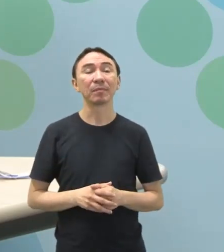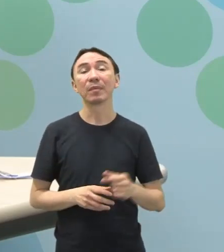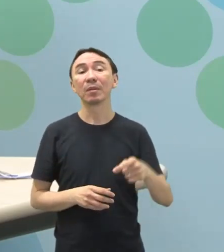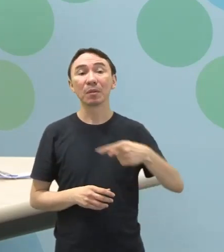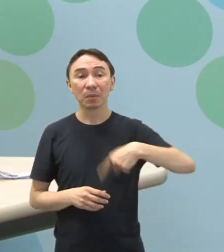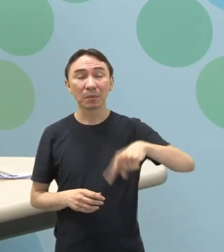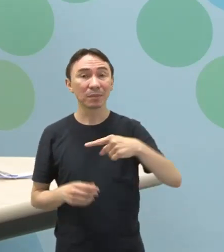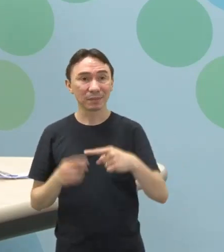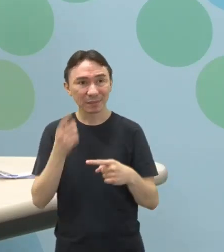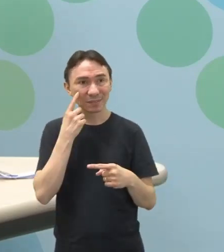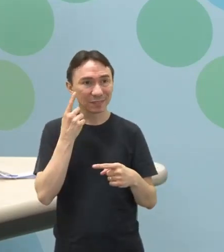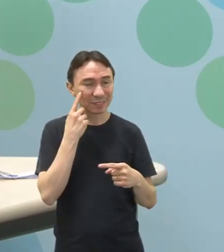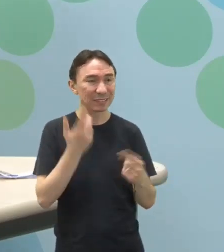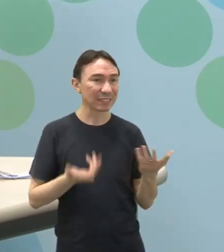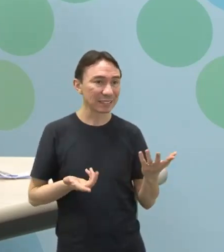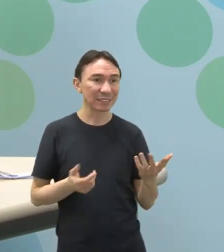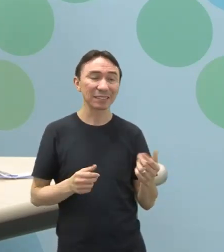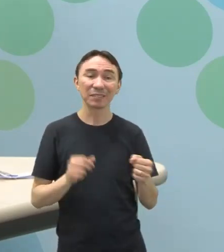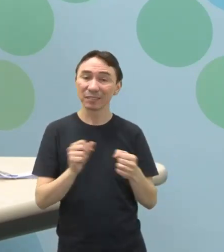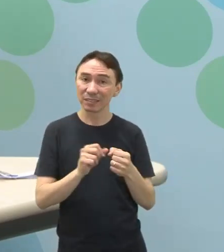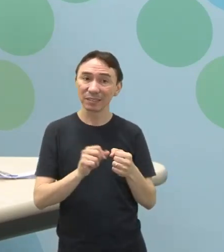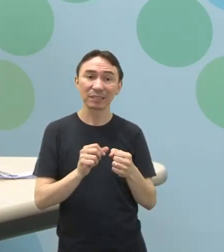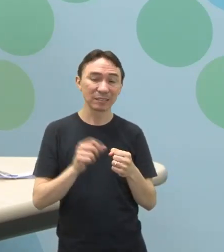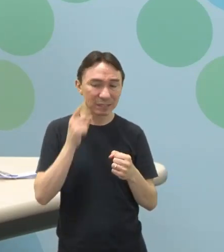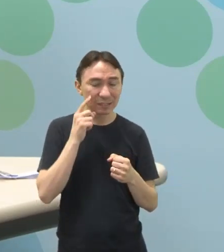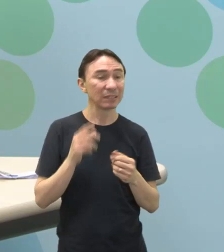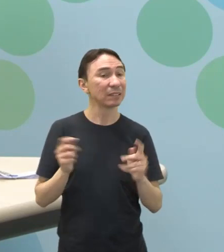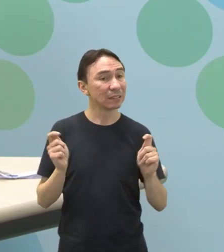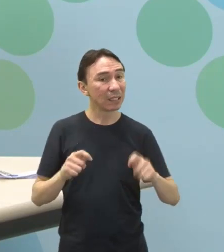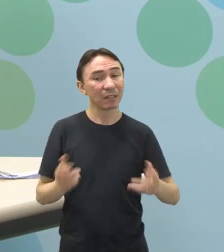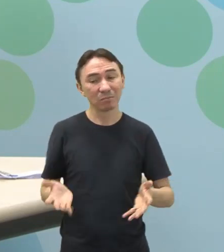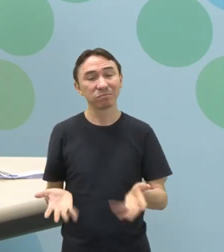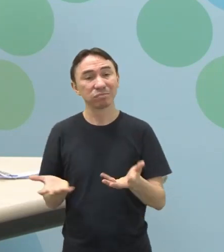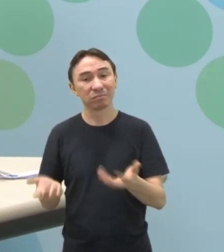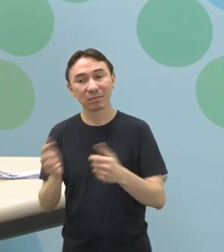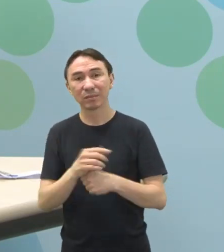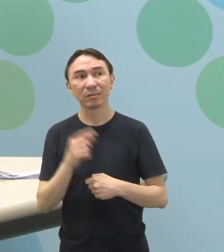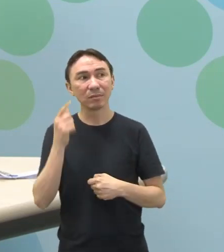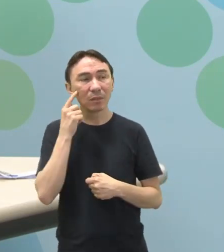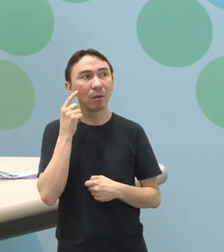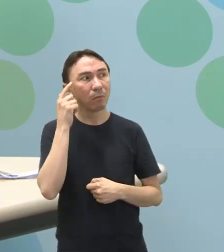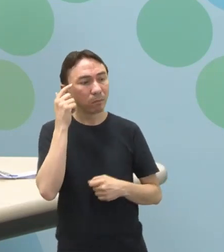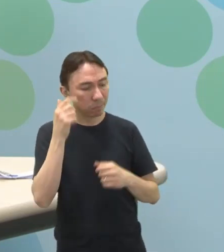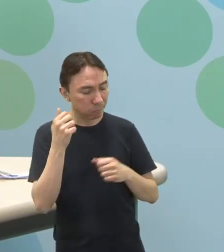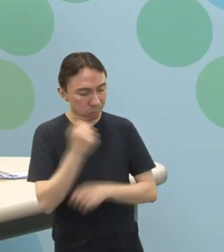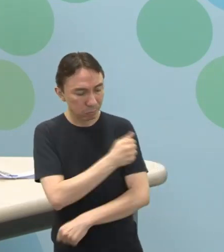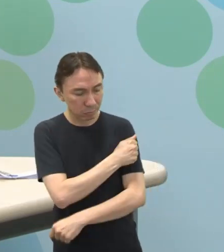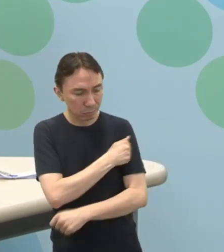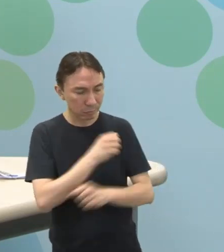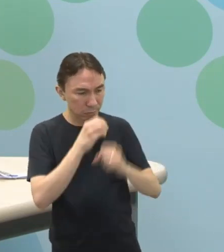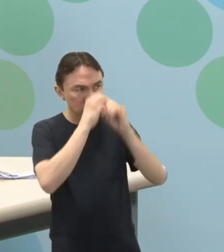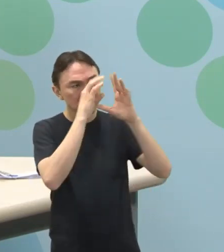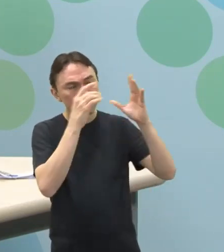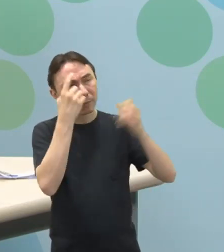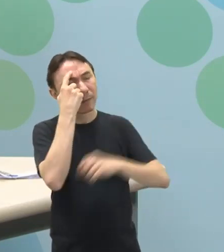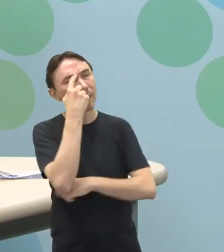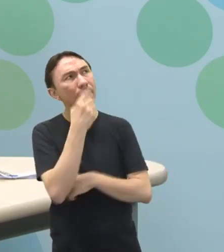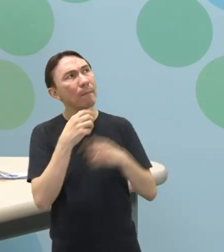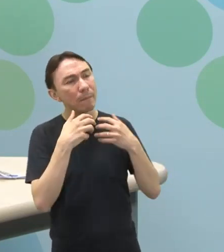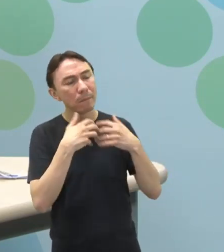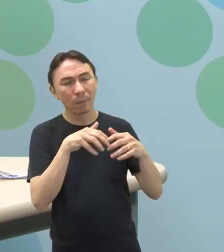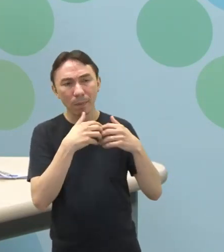manipulação ajuda a estimular a imaginação desse estudante de como lidar em sua organização na produção do E